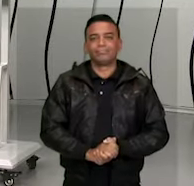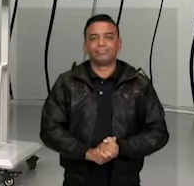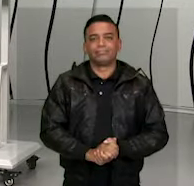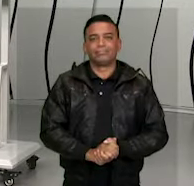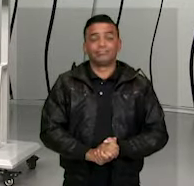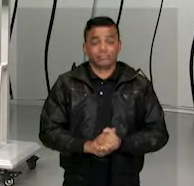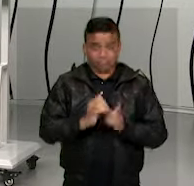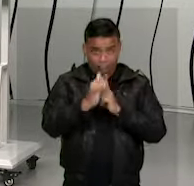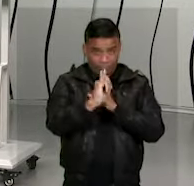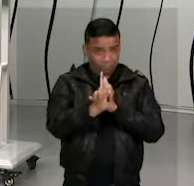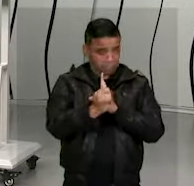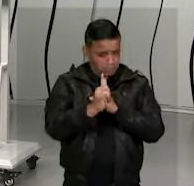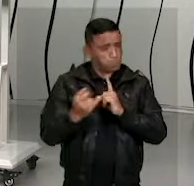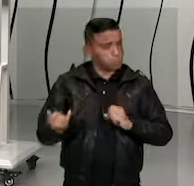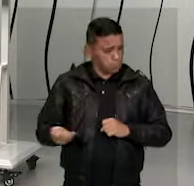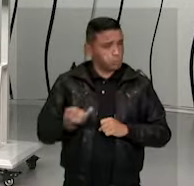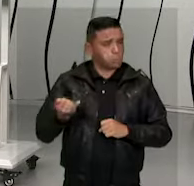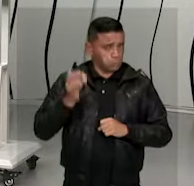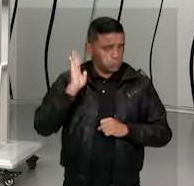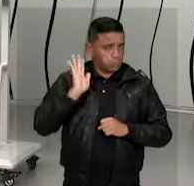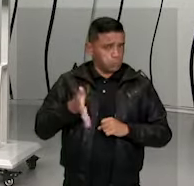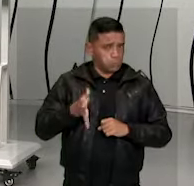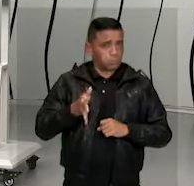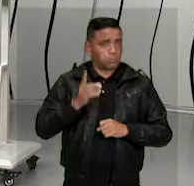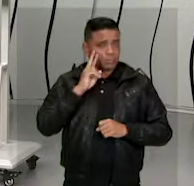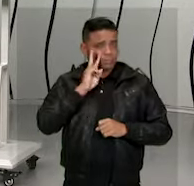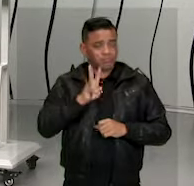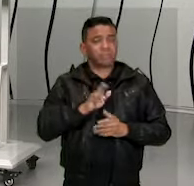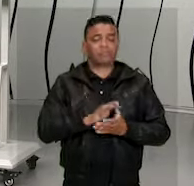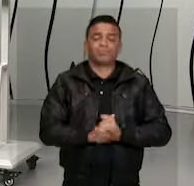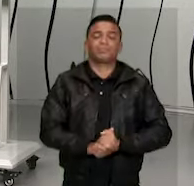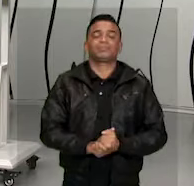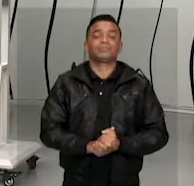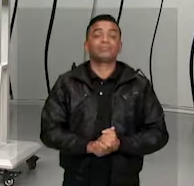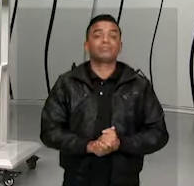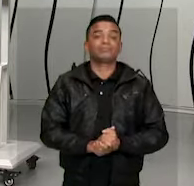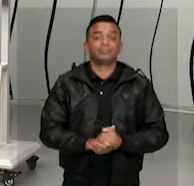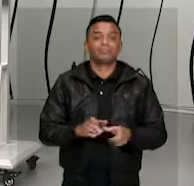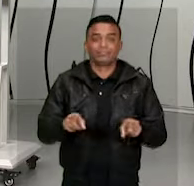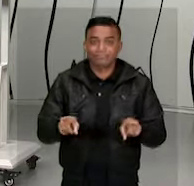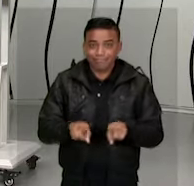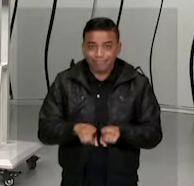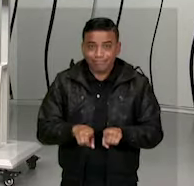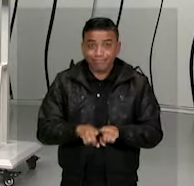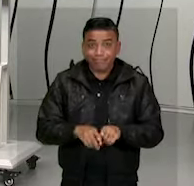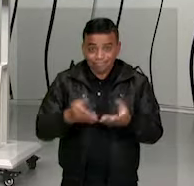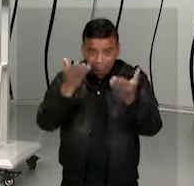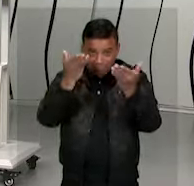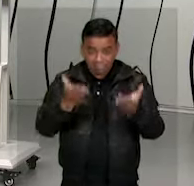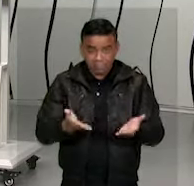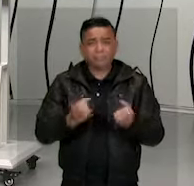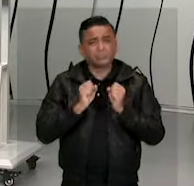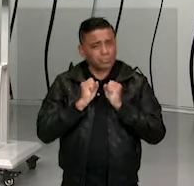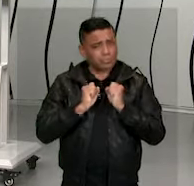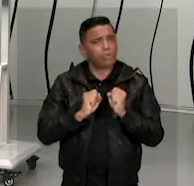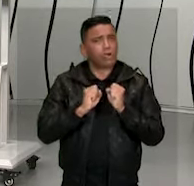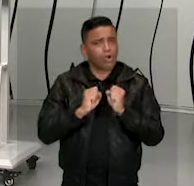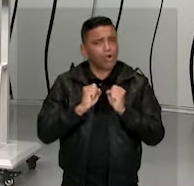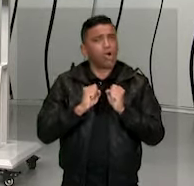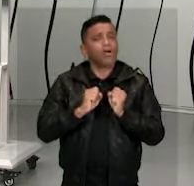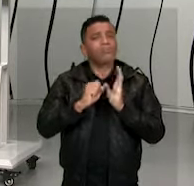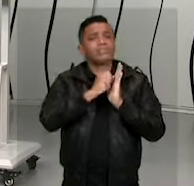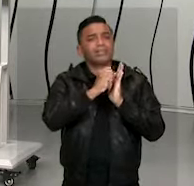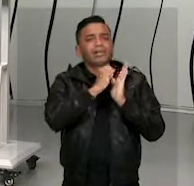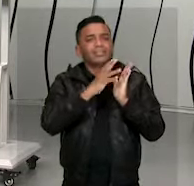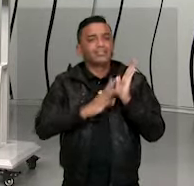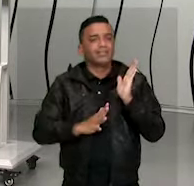do narrador é fundamental, como vocês viram, e nesse caso, vocês então podem agora pegar a